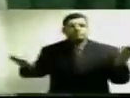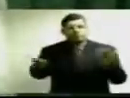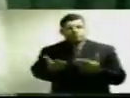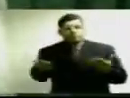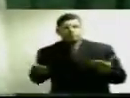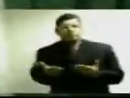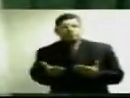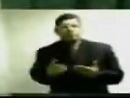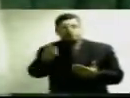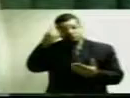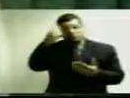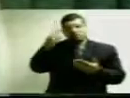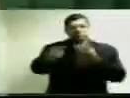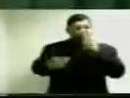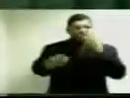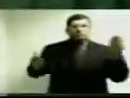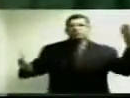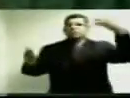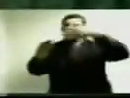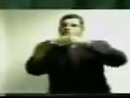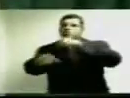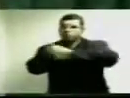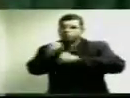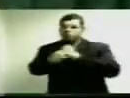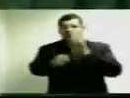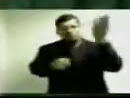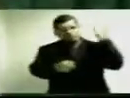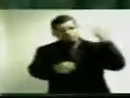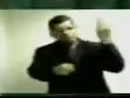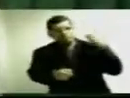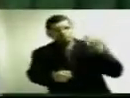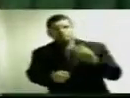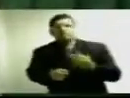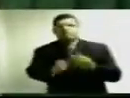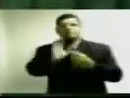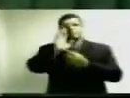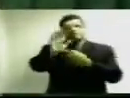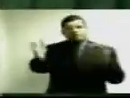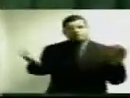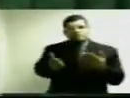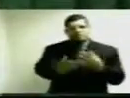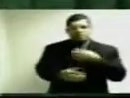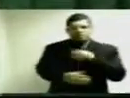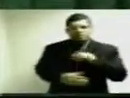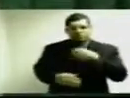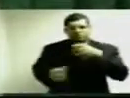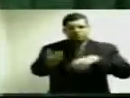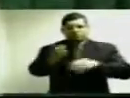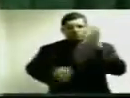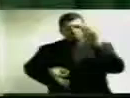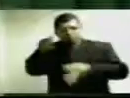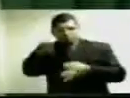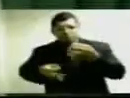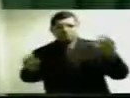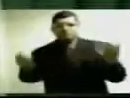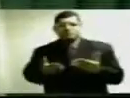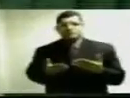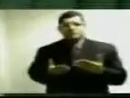recente, acho que no final do ano passado, por designação como membro da Comissão de